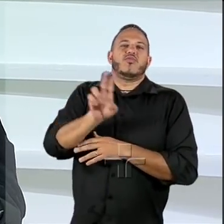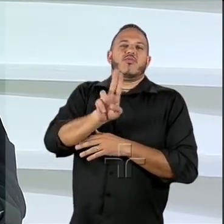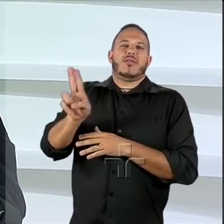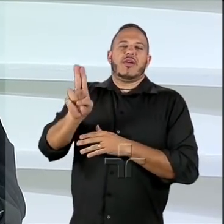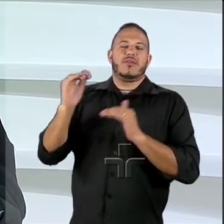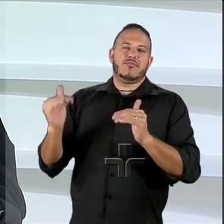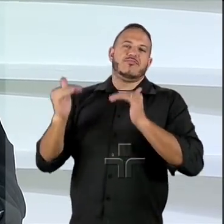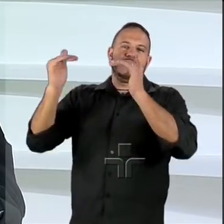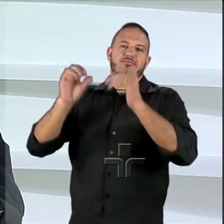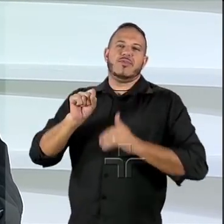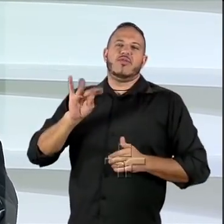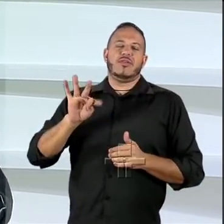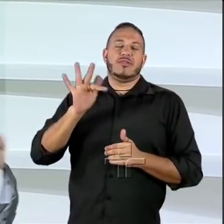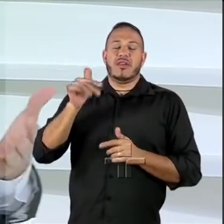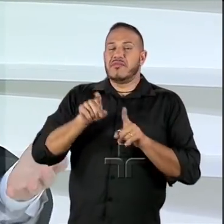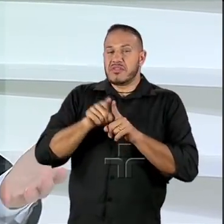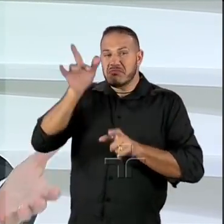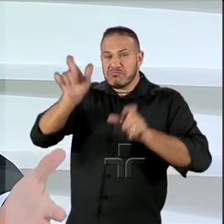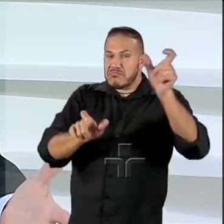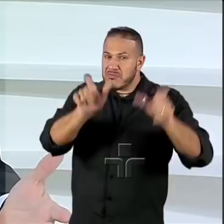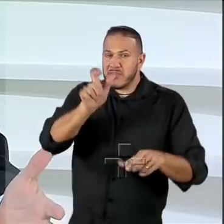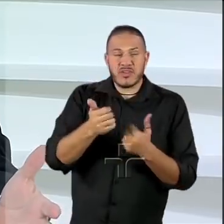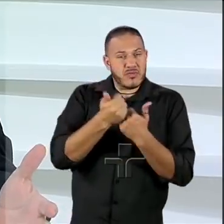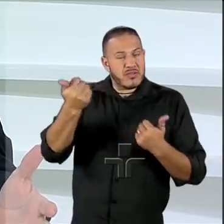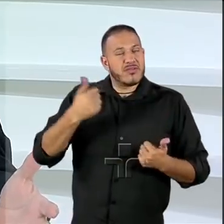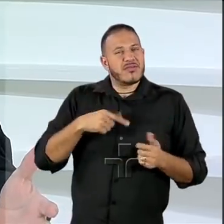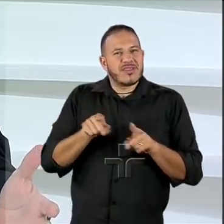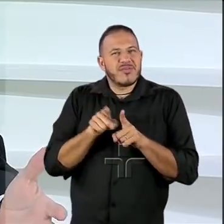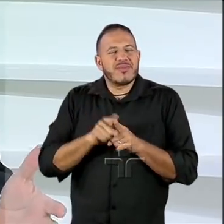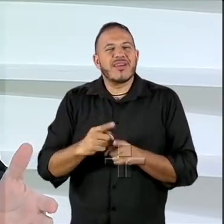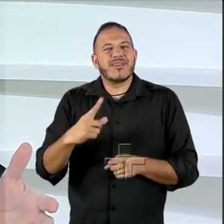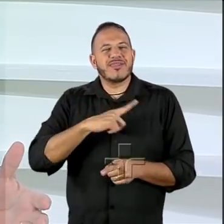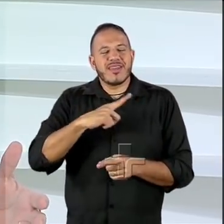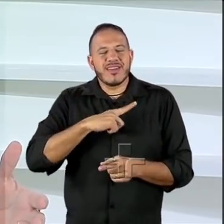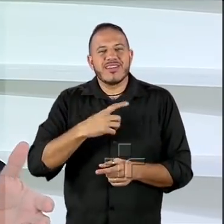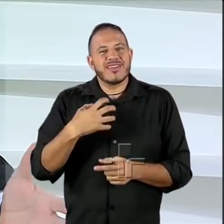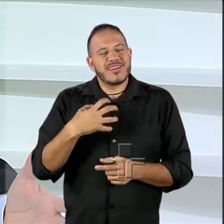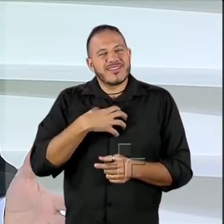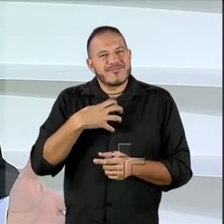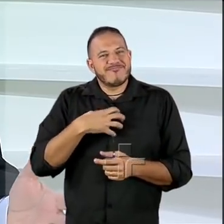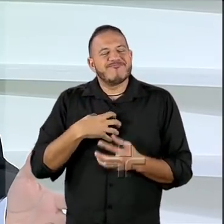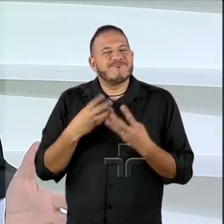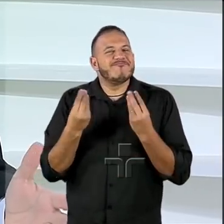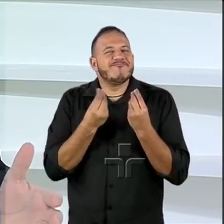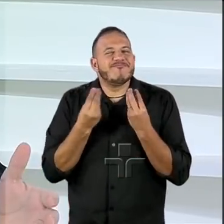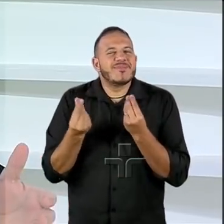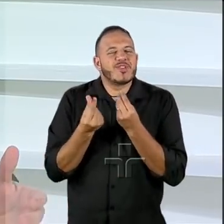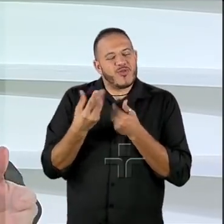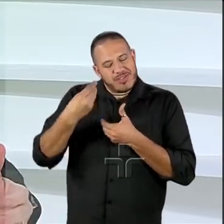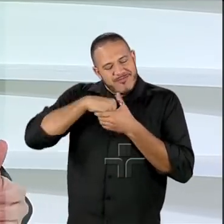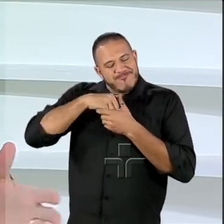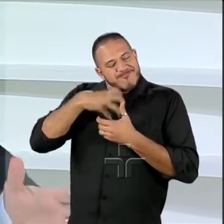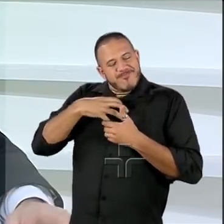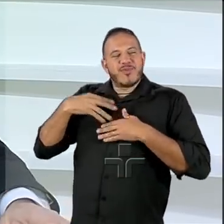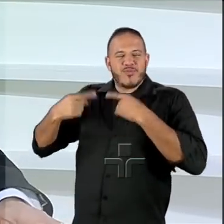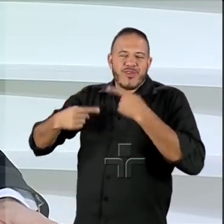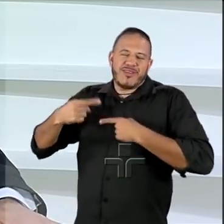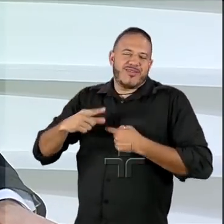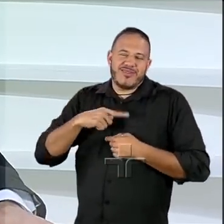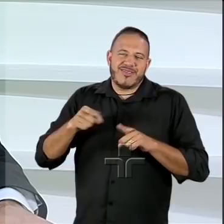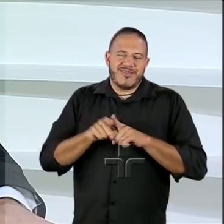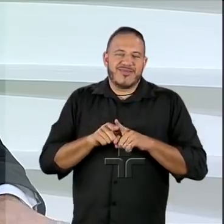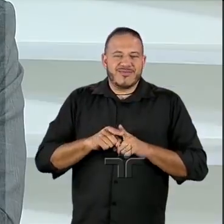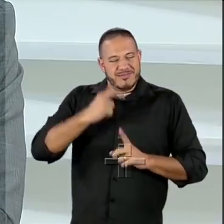Então, são ministros que têm também no sangue, né, o elemento da política. Né? E o seu comportamento